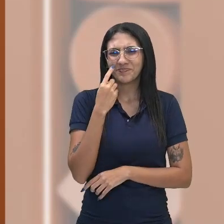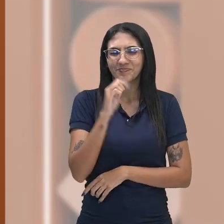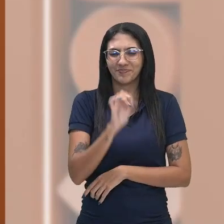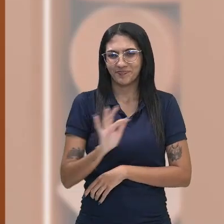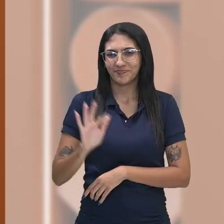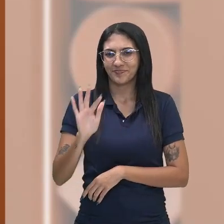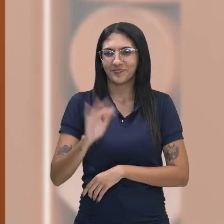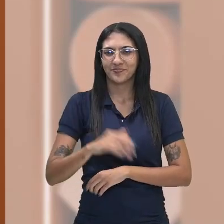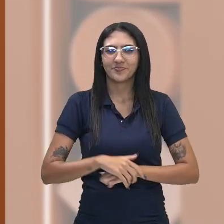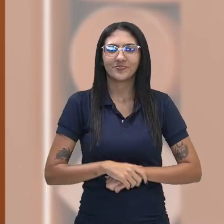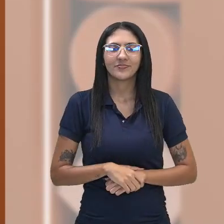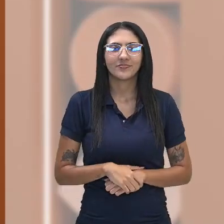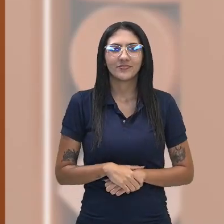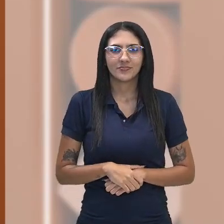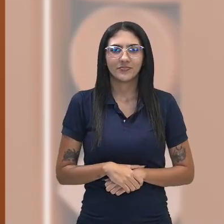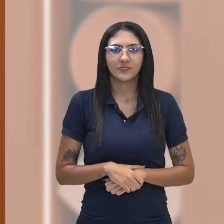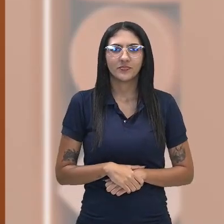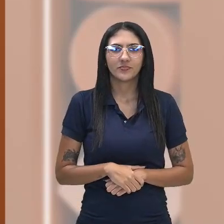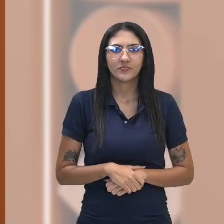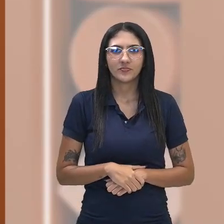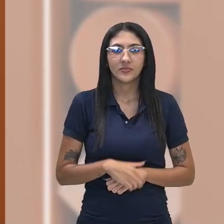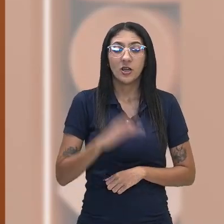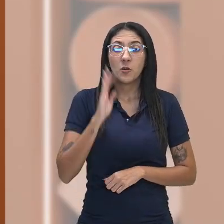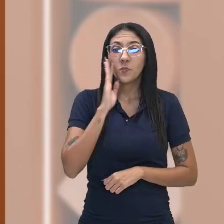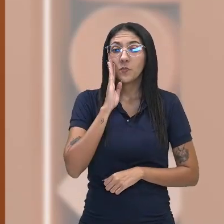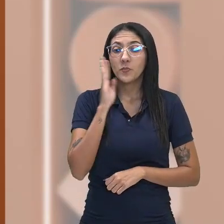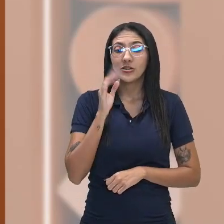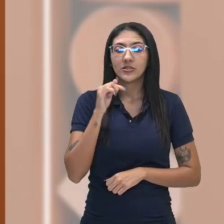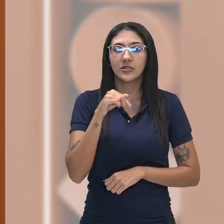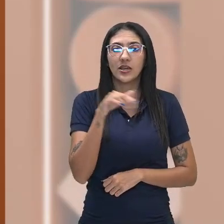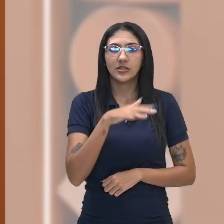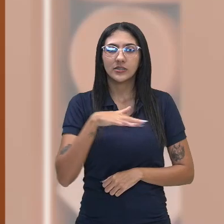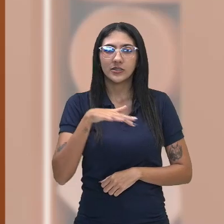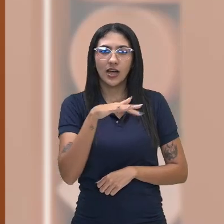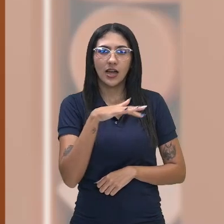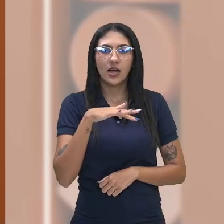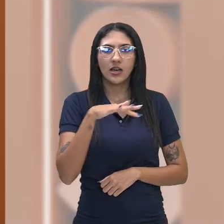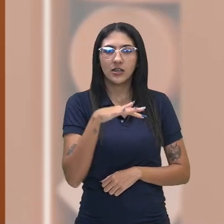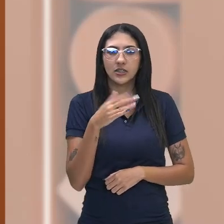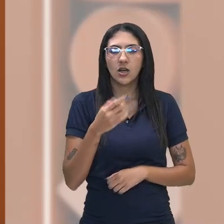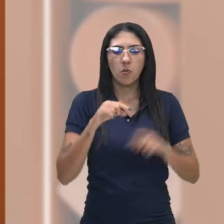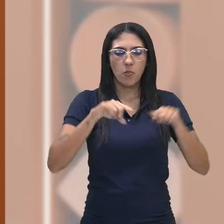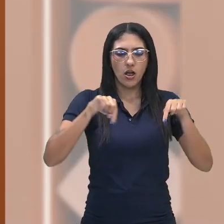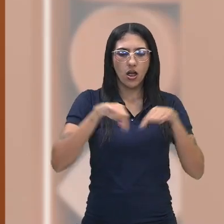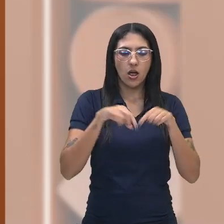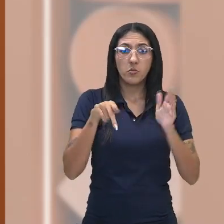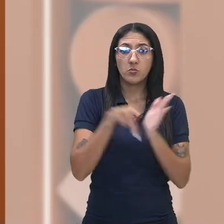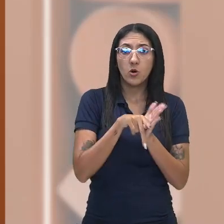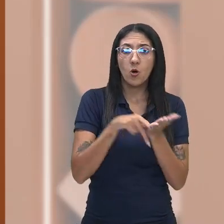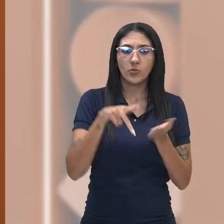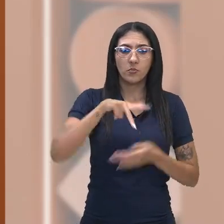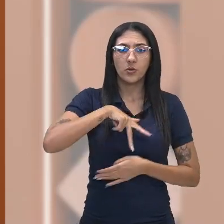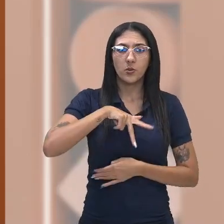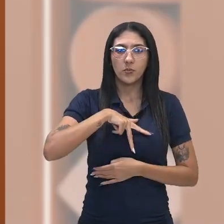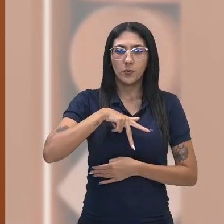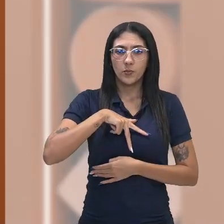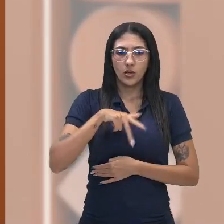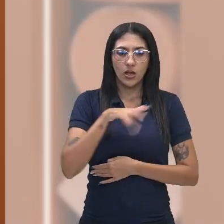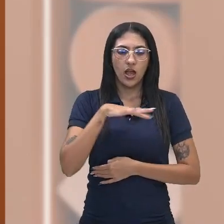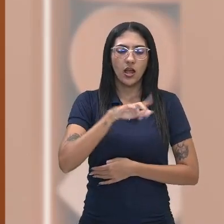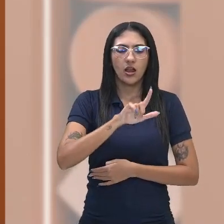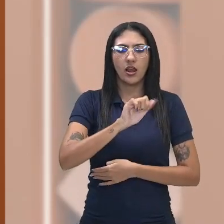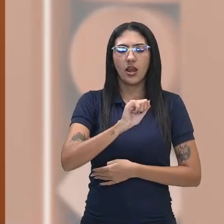mais especificamente, no sítio arqueológico das Lajes, tá? Essas